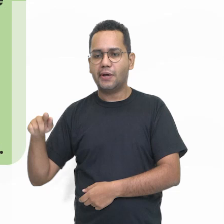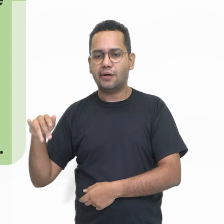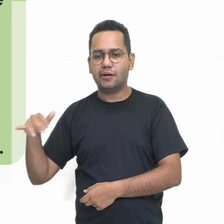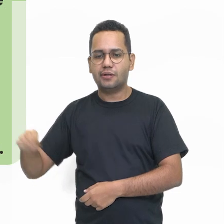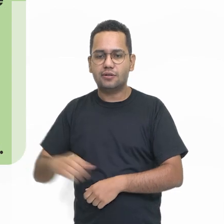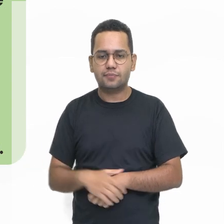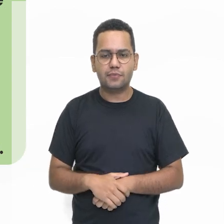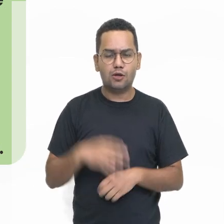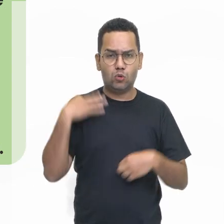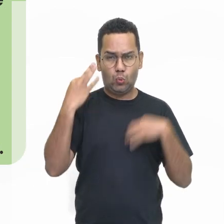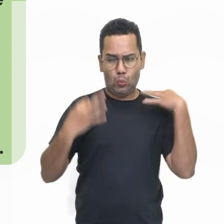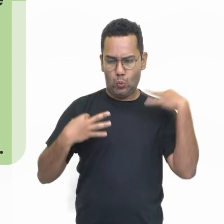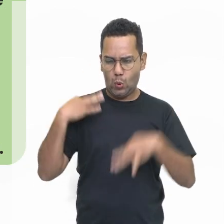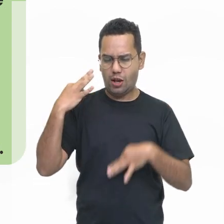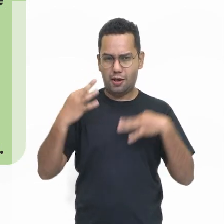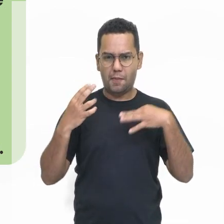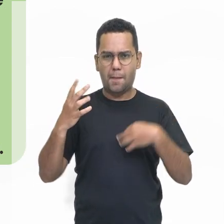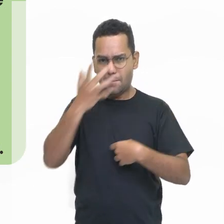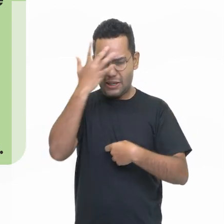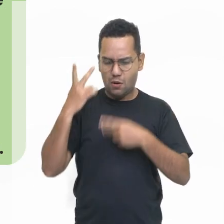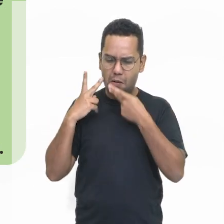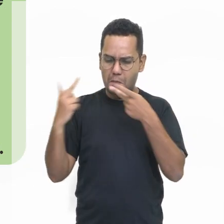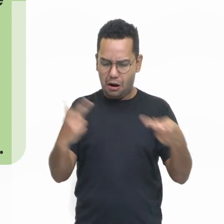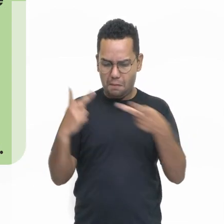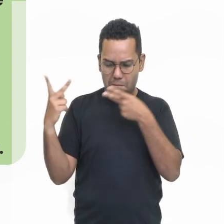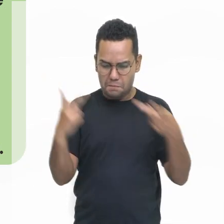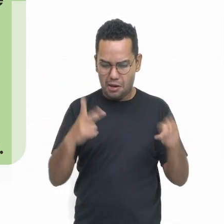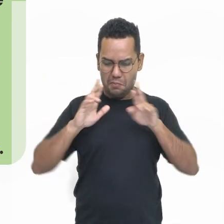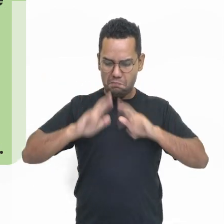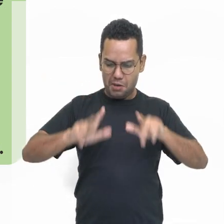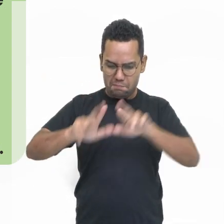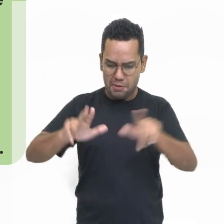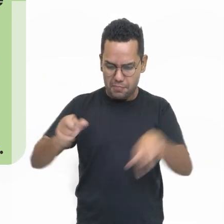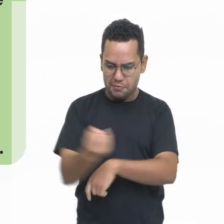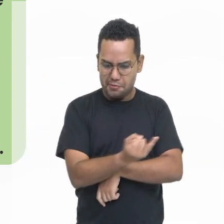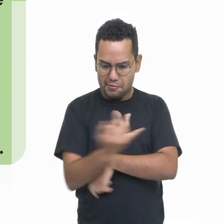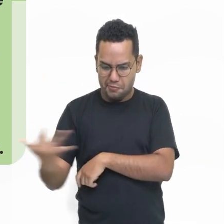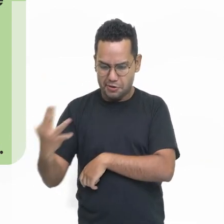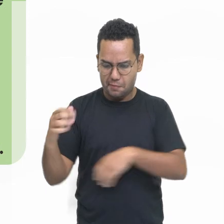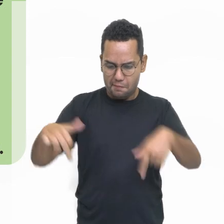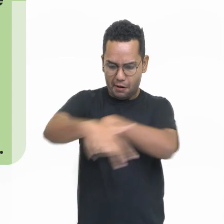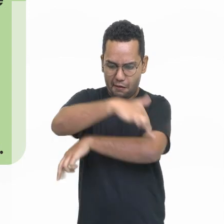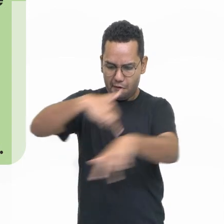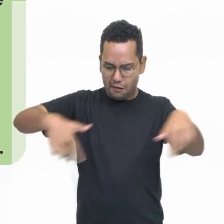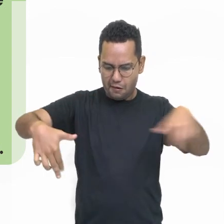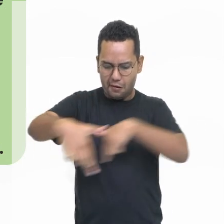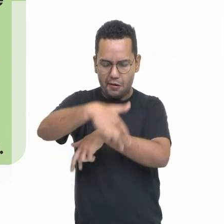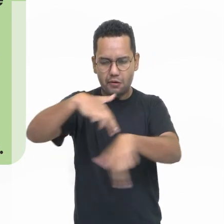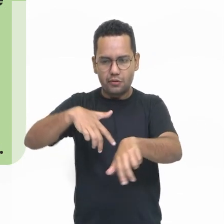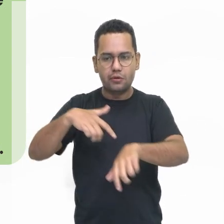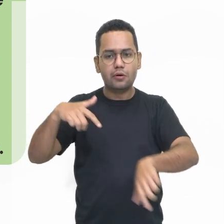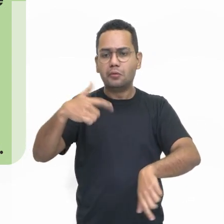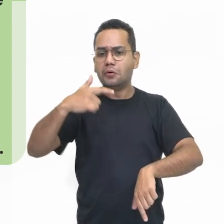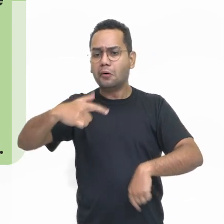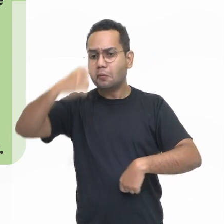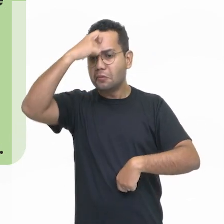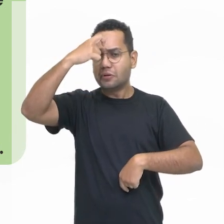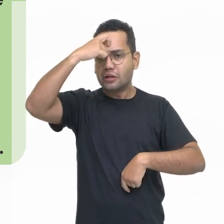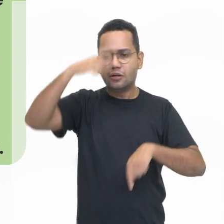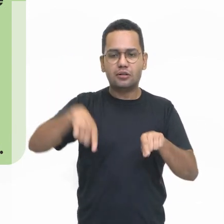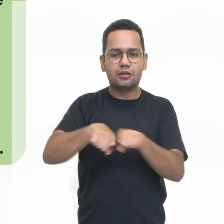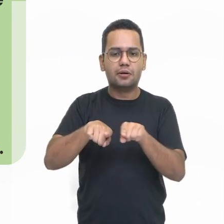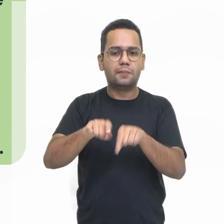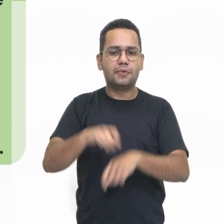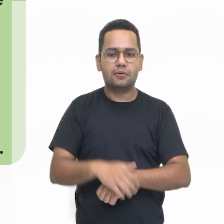ameaça, grande número de turistas, a presença de turistas em grande número sem a devida conscientização e manejo